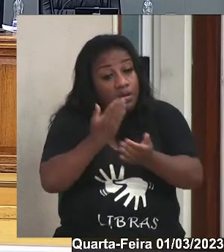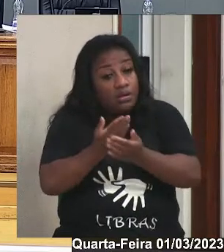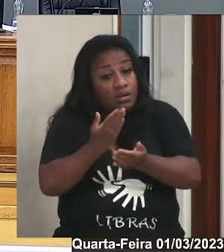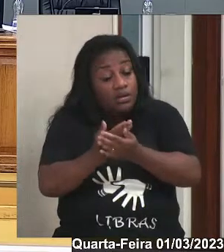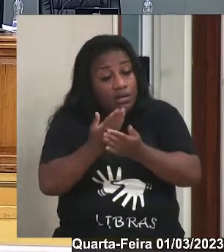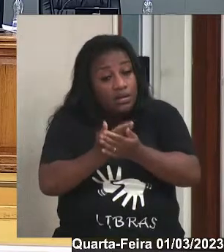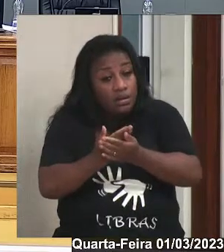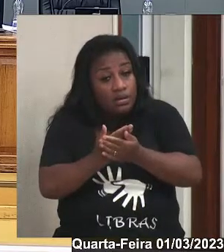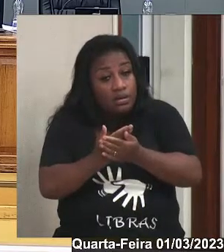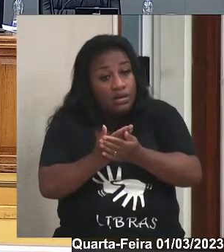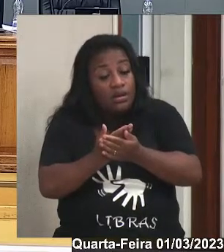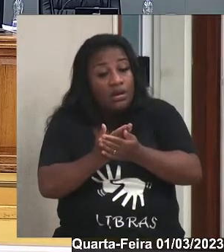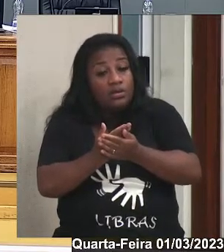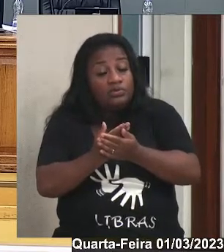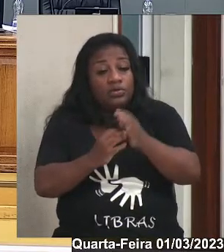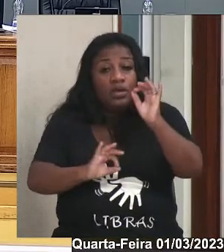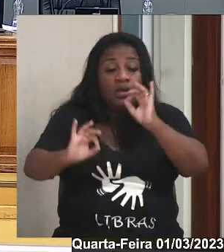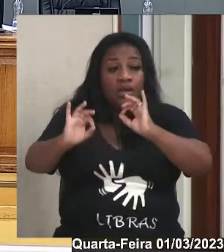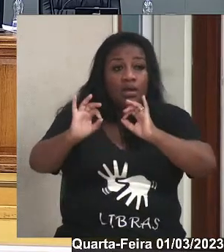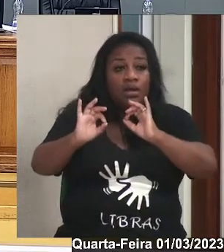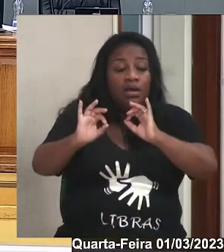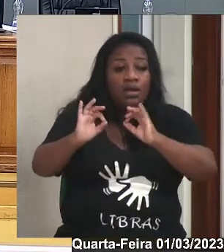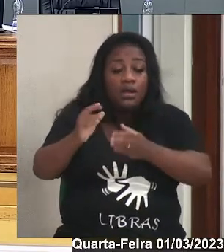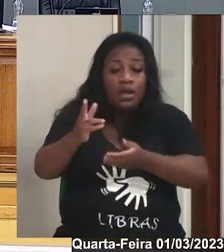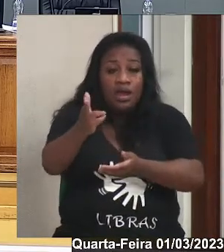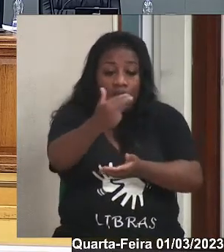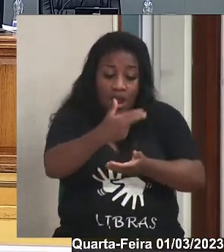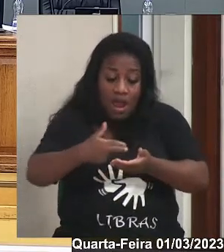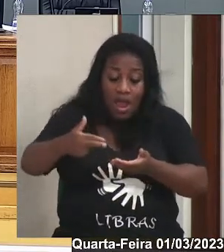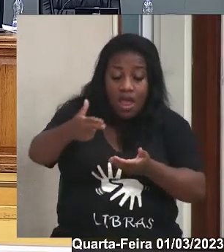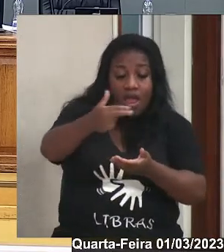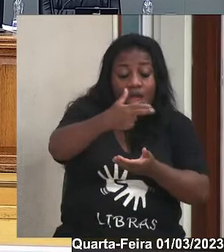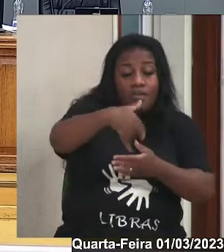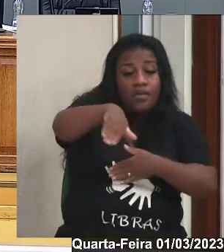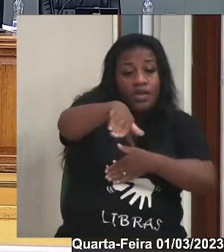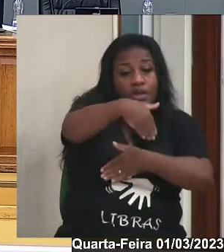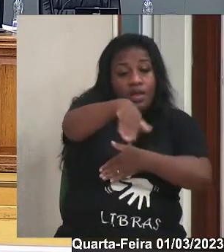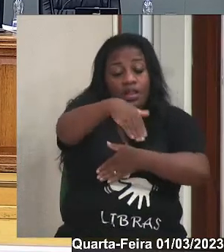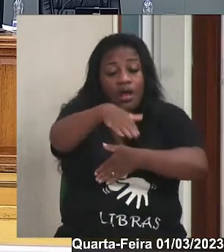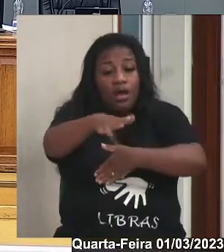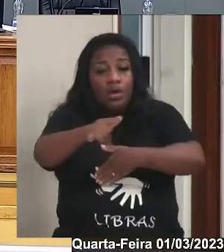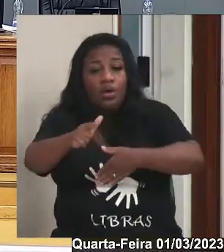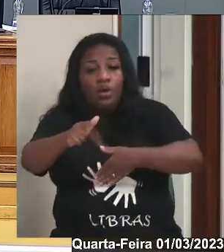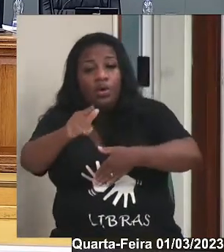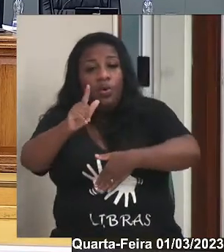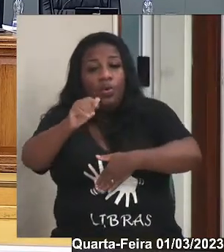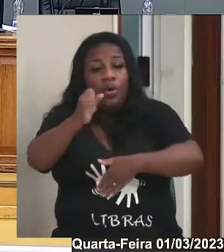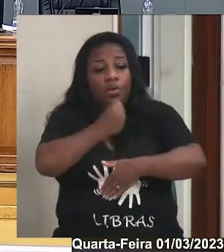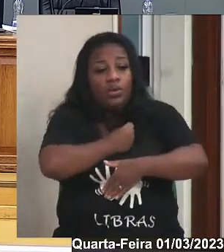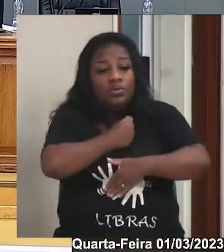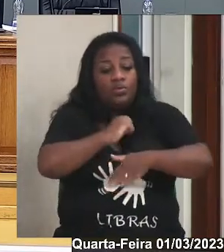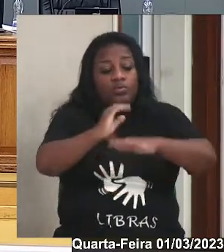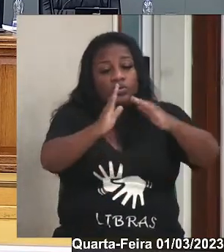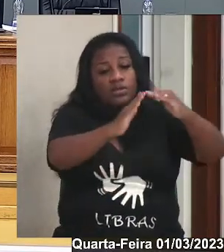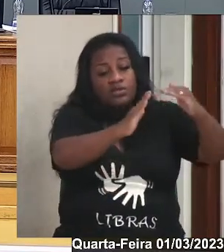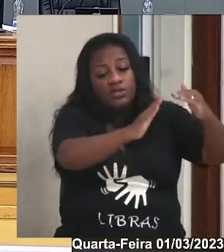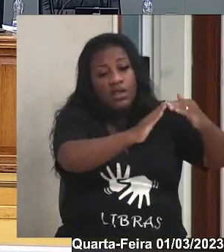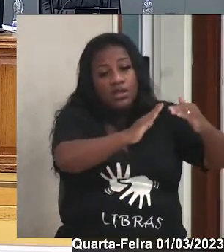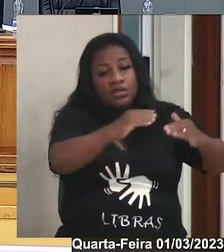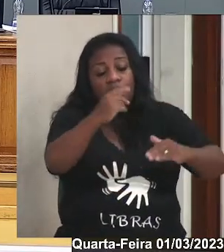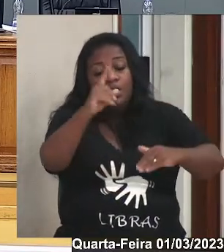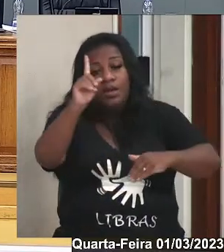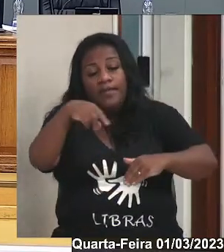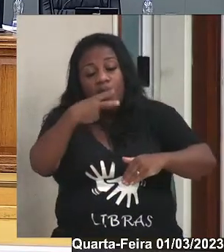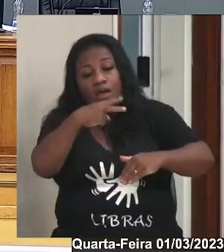estudo para a realização de recapeamento em toda a extensão da Rua Luiz Almeida de Carvalho, Jardim Arabutã, em Imbu das Artes.